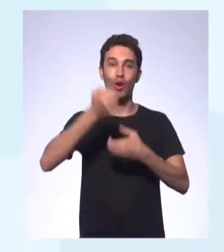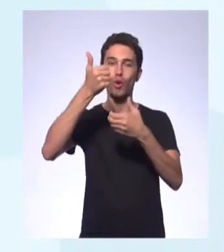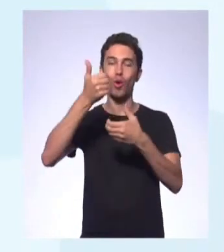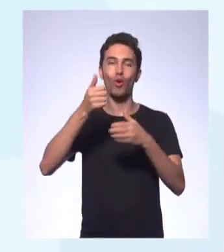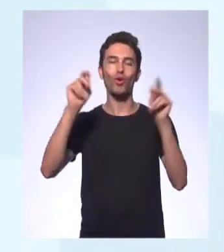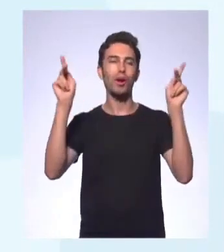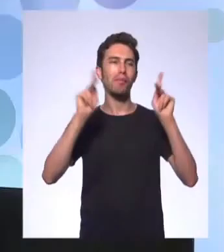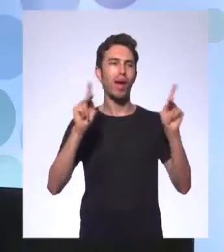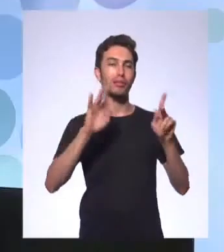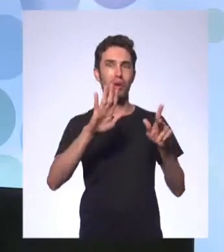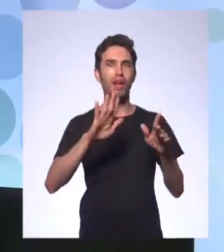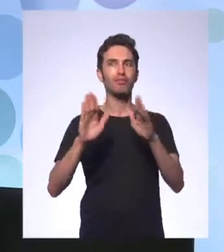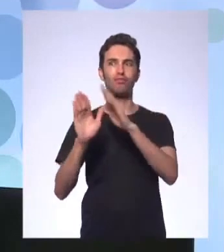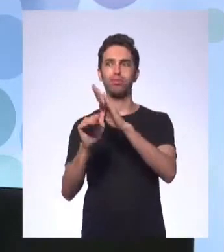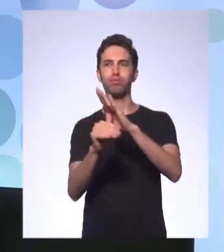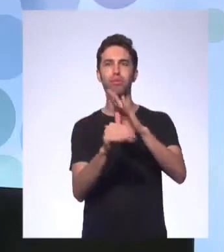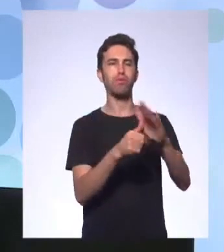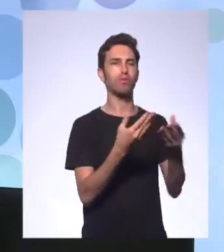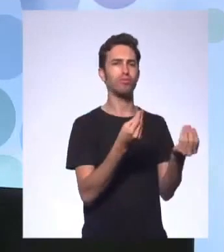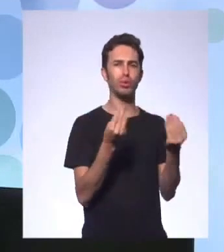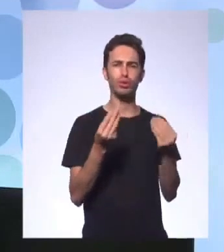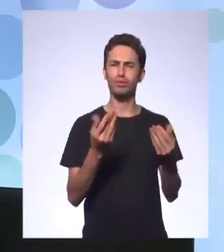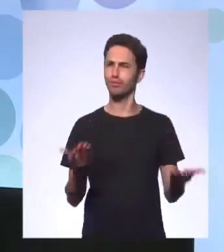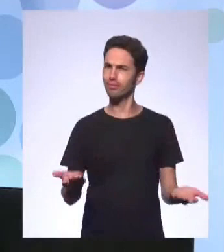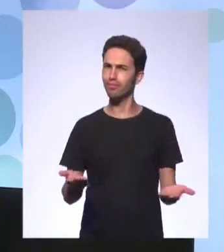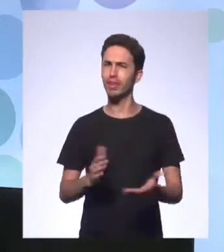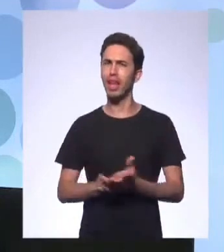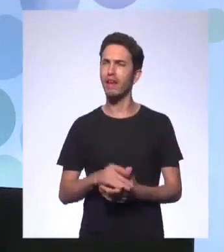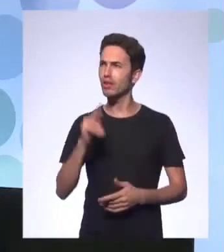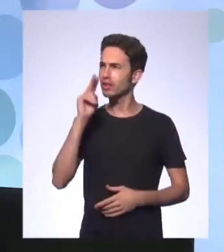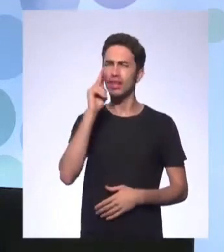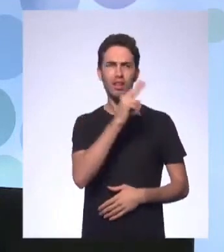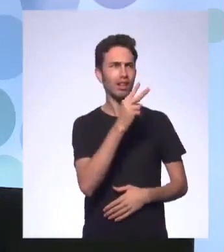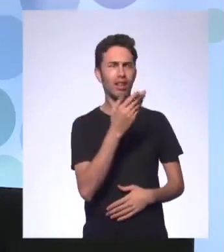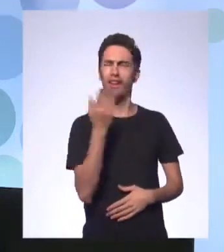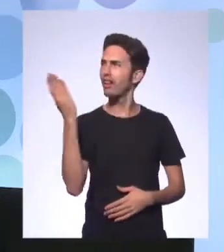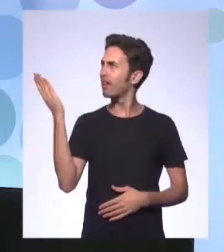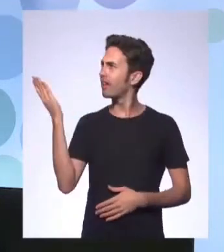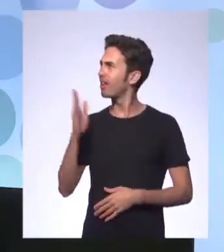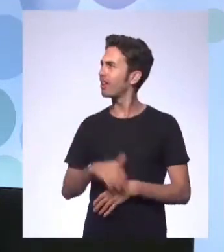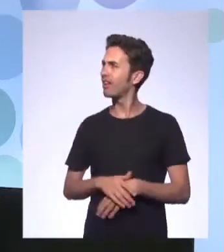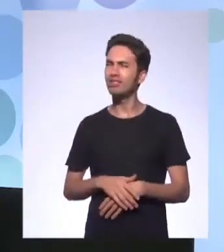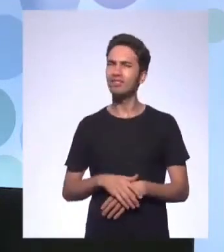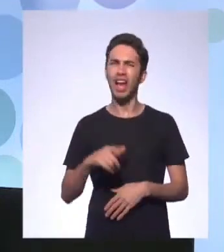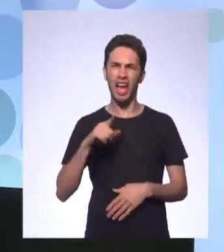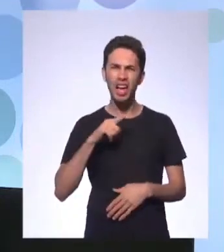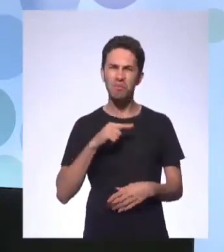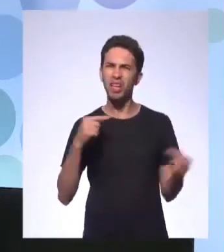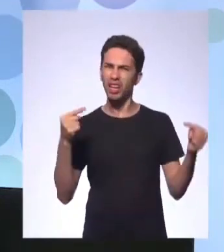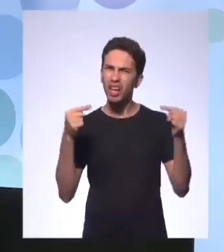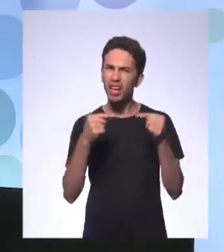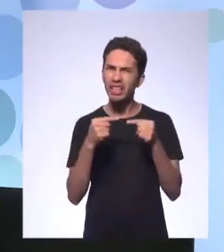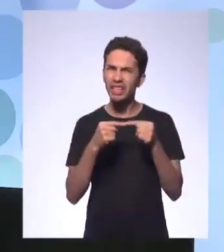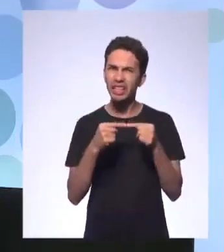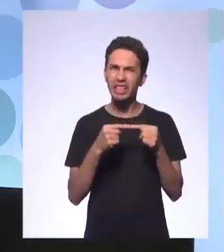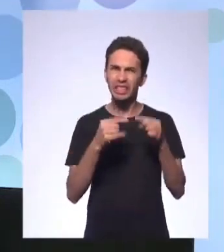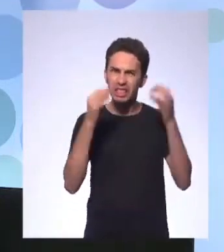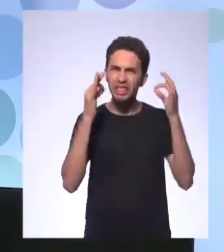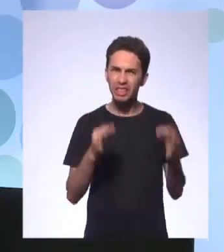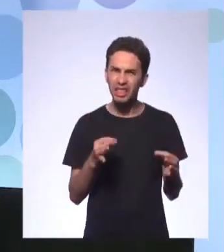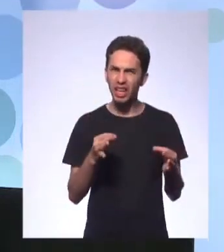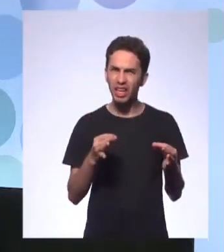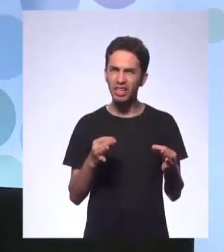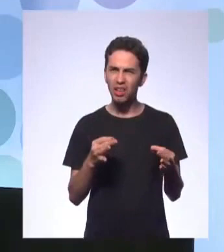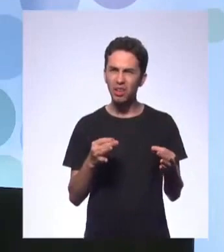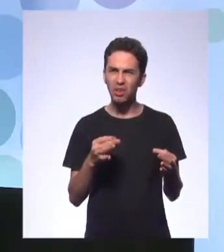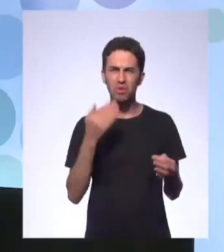né? Então, a partir do que vocês leram aqui, tem coerência no que está sendo falado?